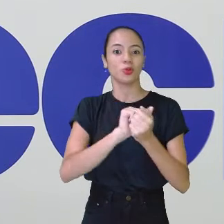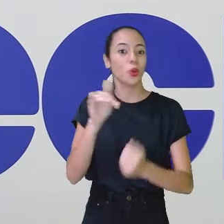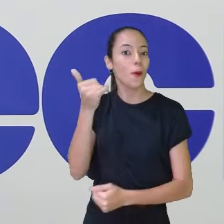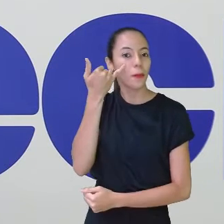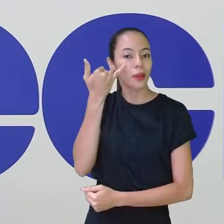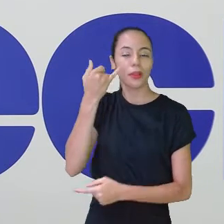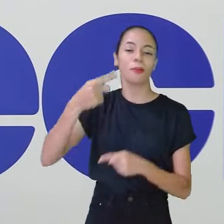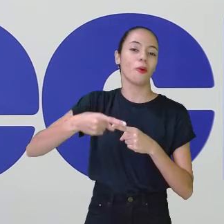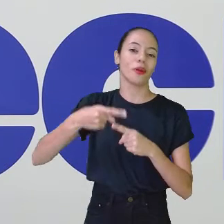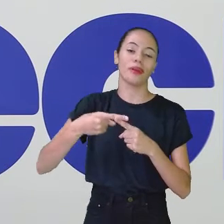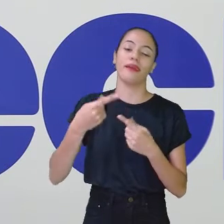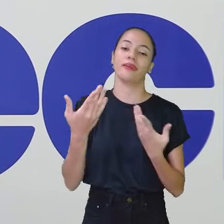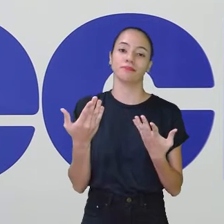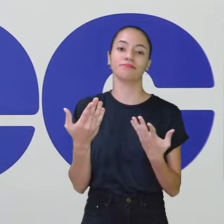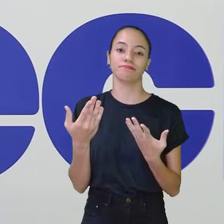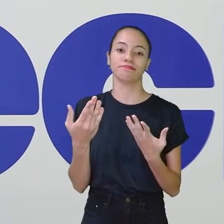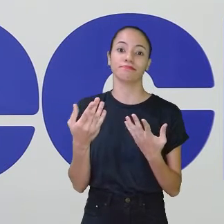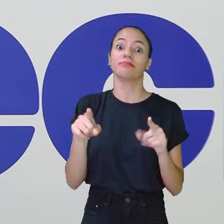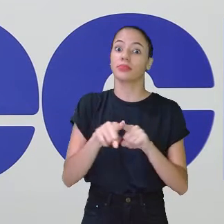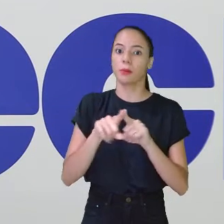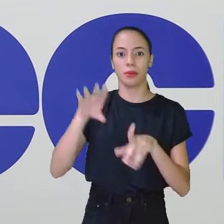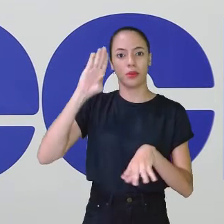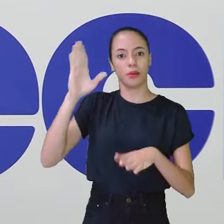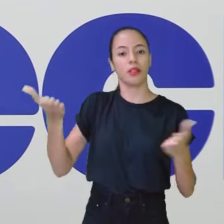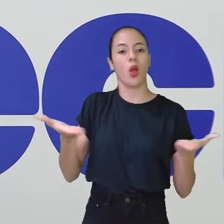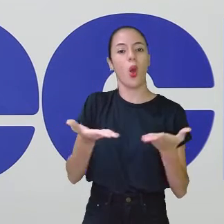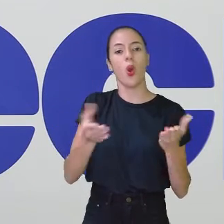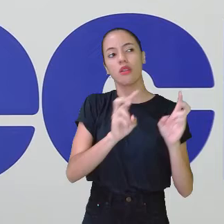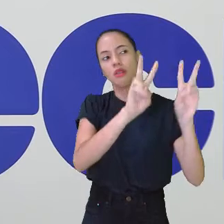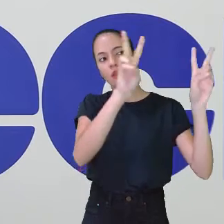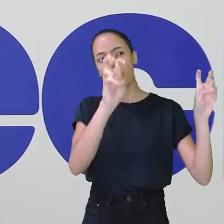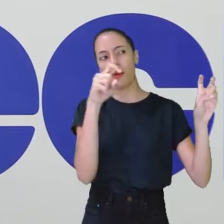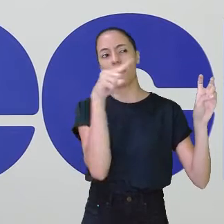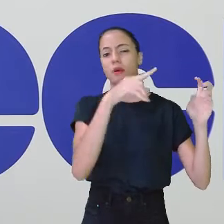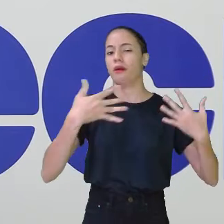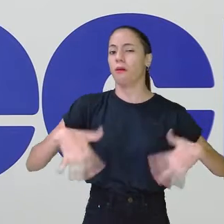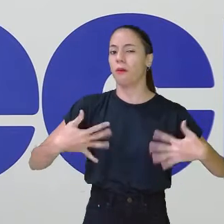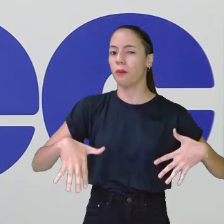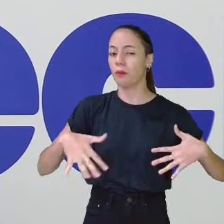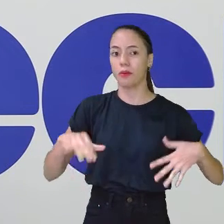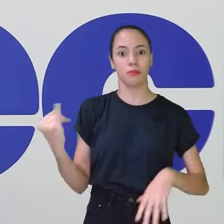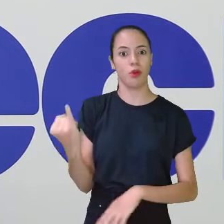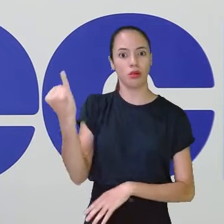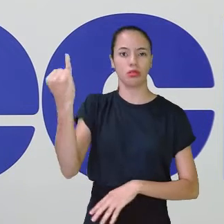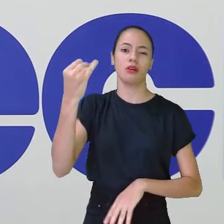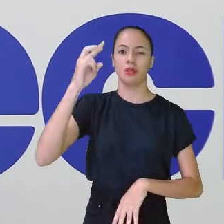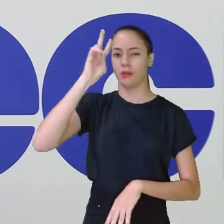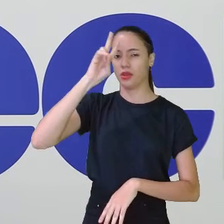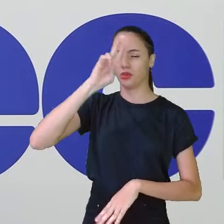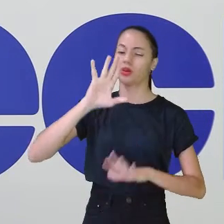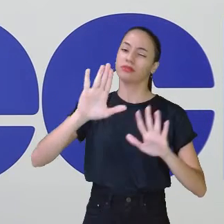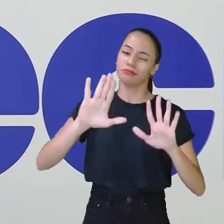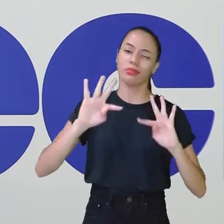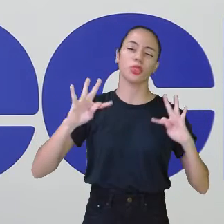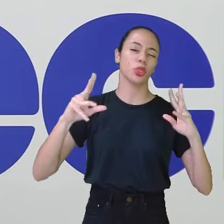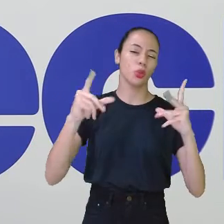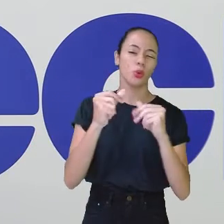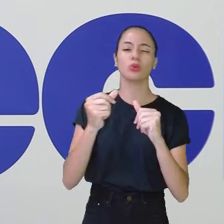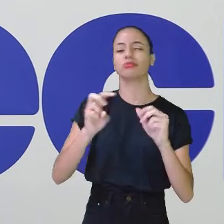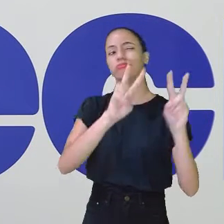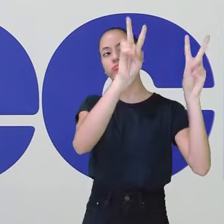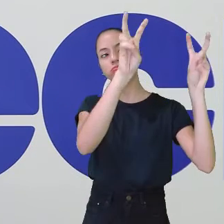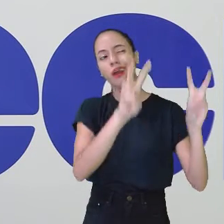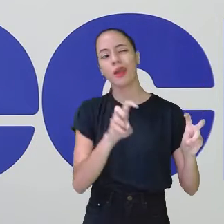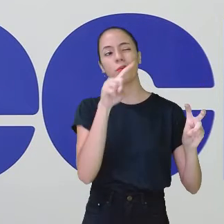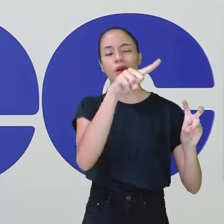E hoje, sobre um tema muito importante, né, na nossa história, né? Todos os temas que a gente trabalha aqui nas nossas aulas